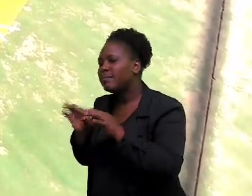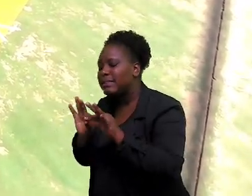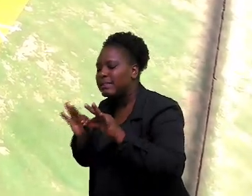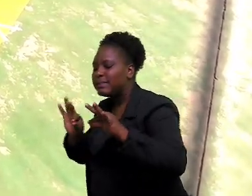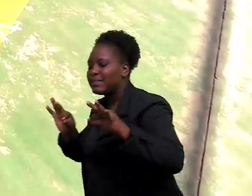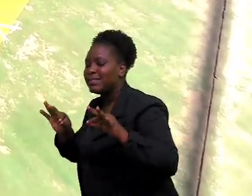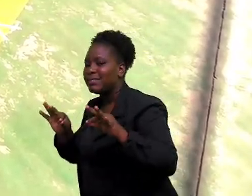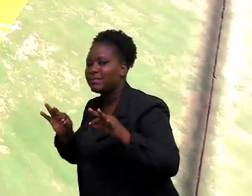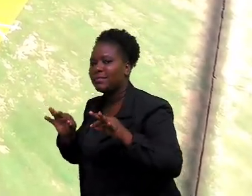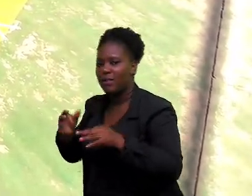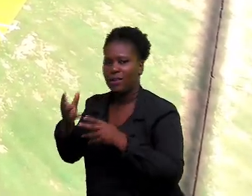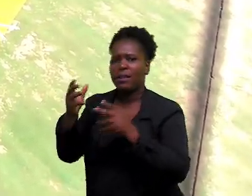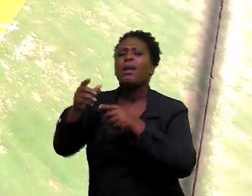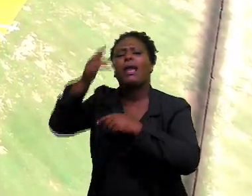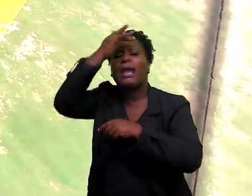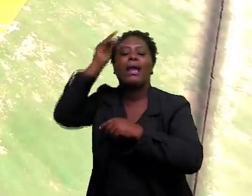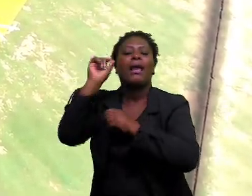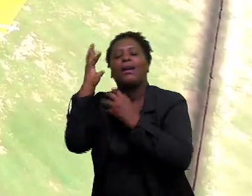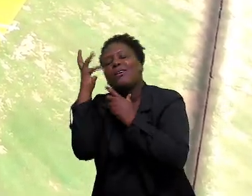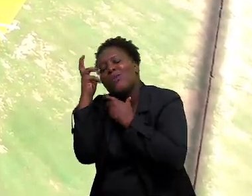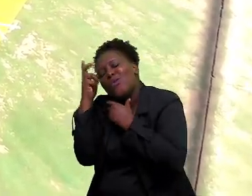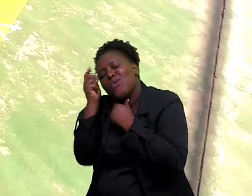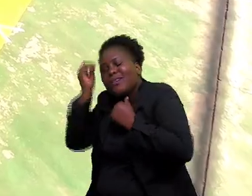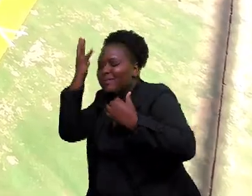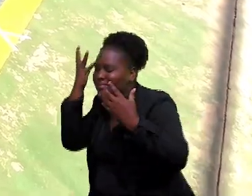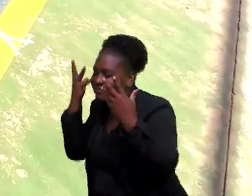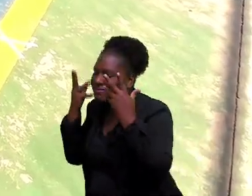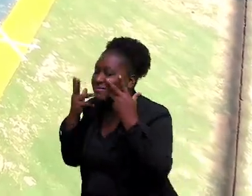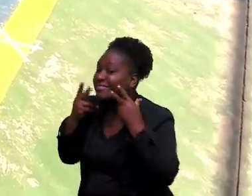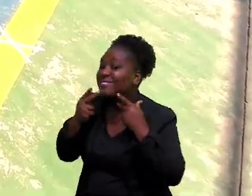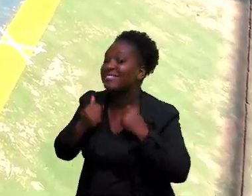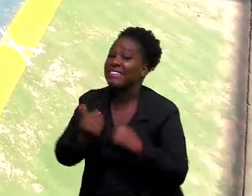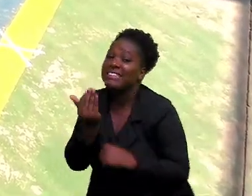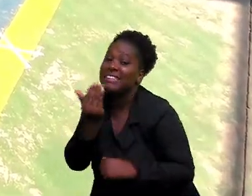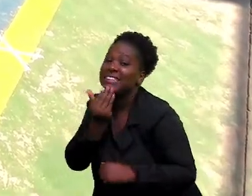vila, quem dorme é o leão.